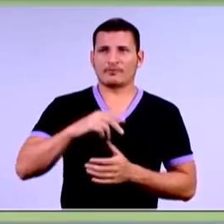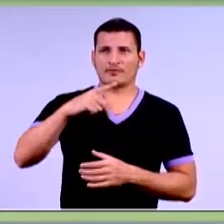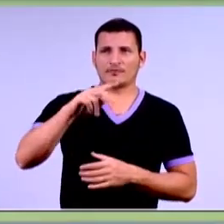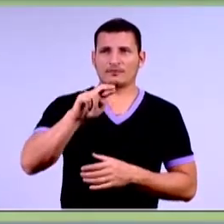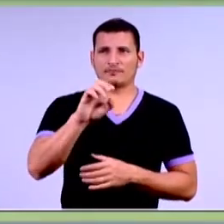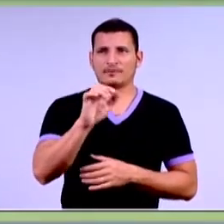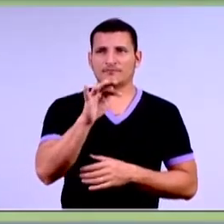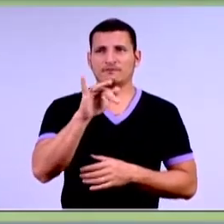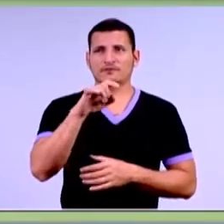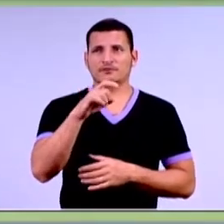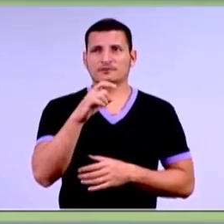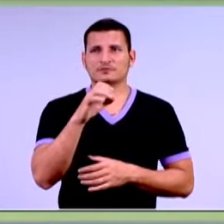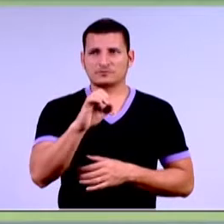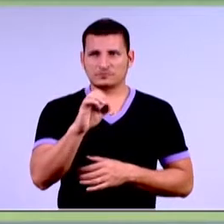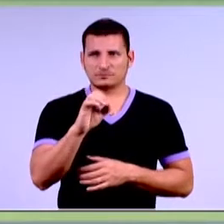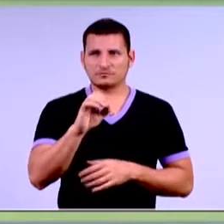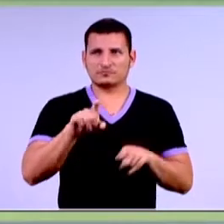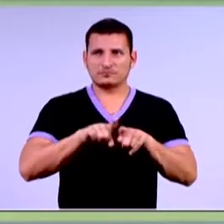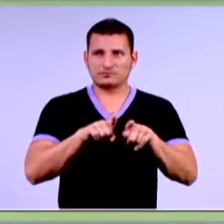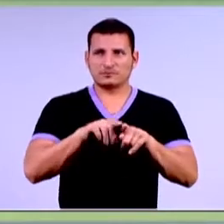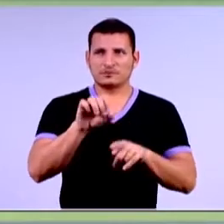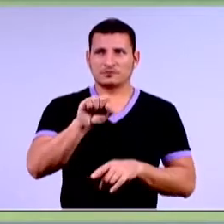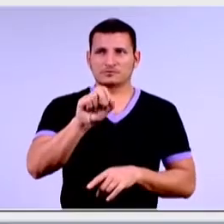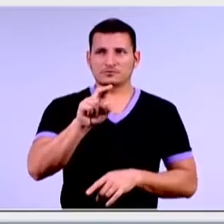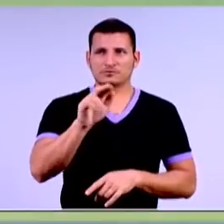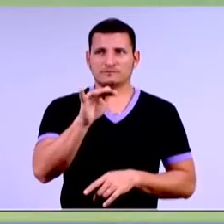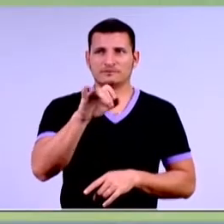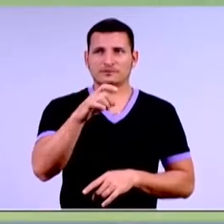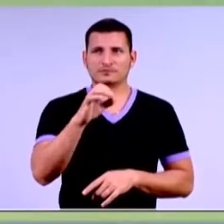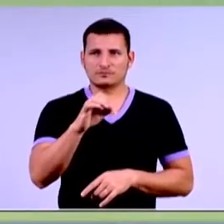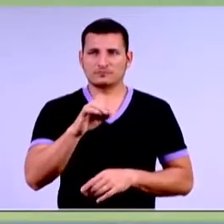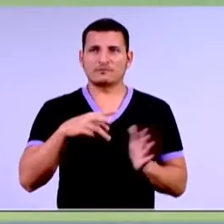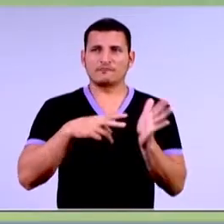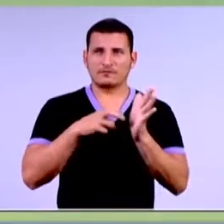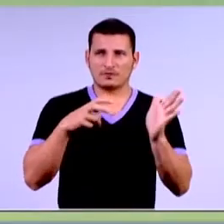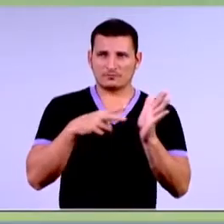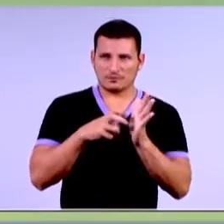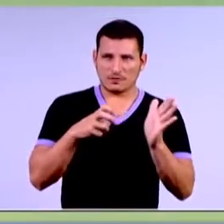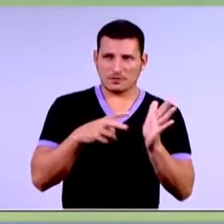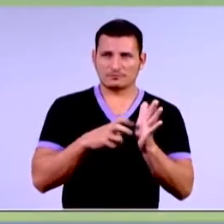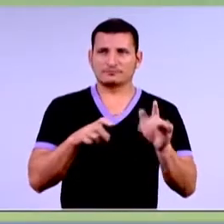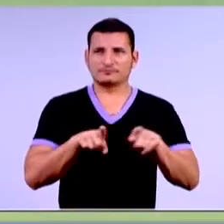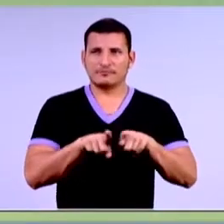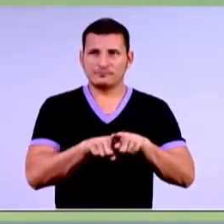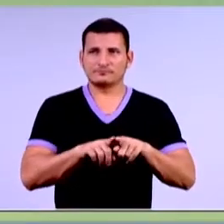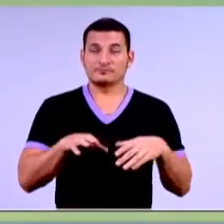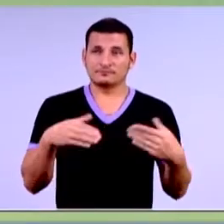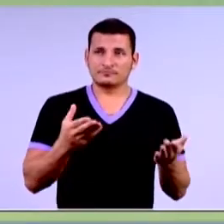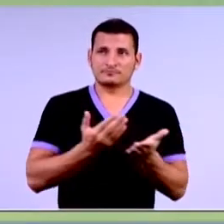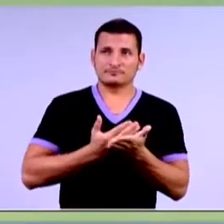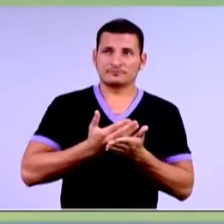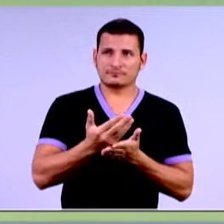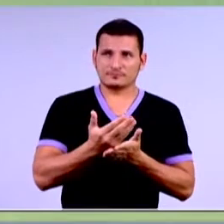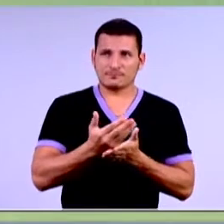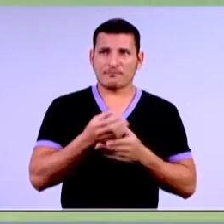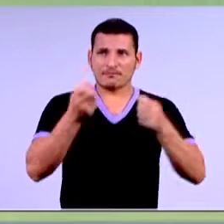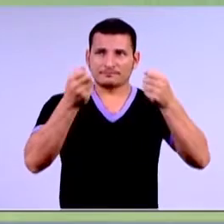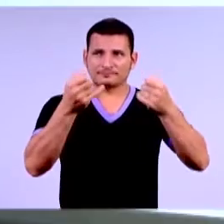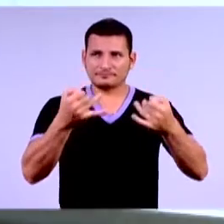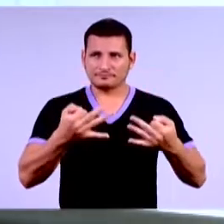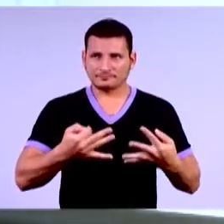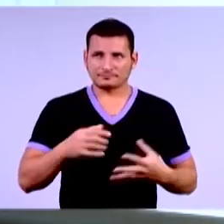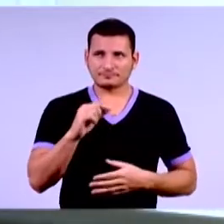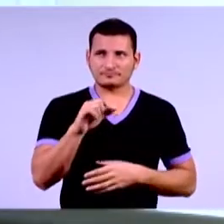o vocabulário técnico ok então nós vamos iniciar falando um pouquinho das